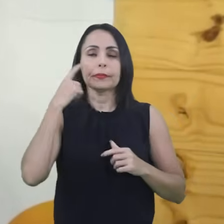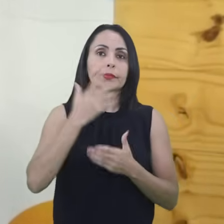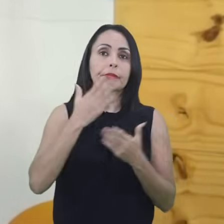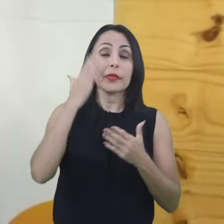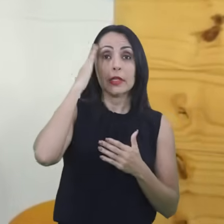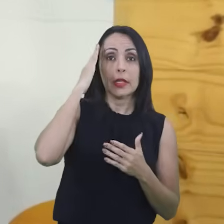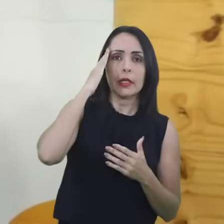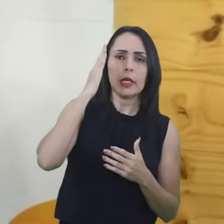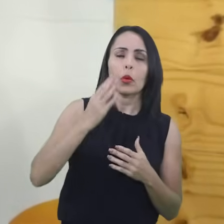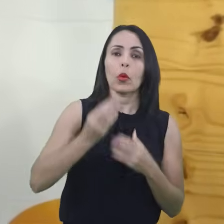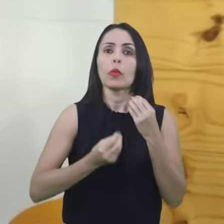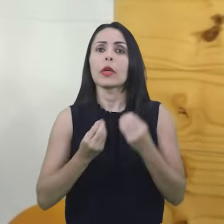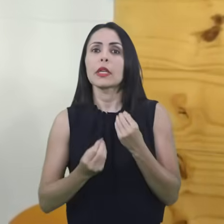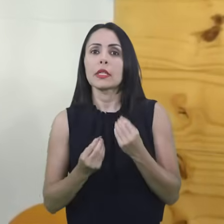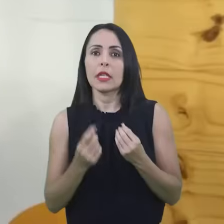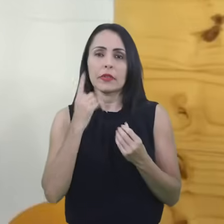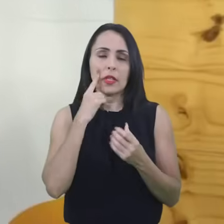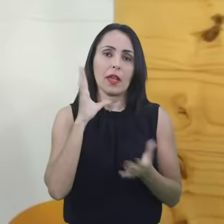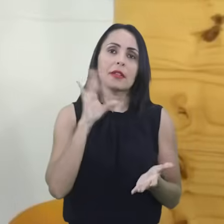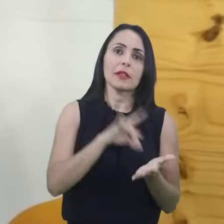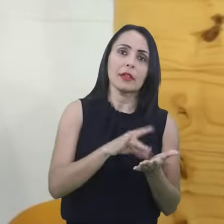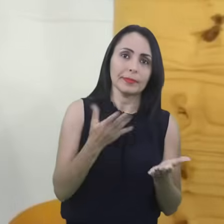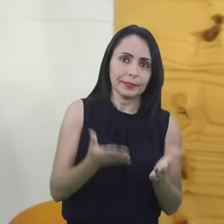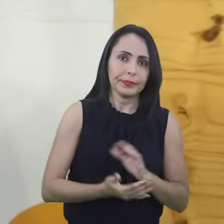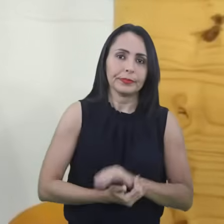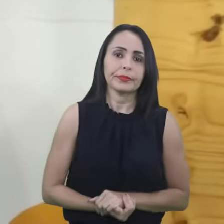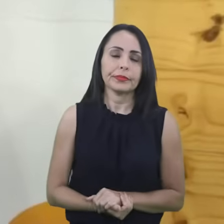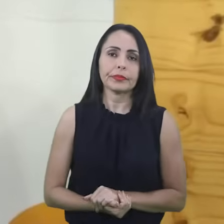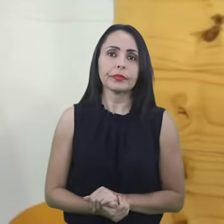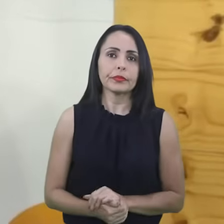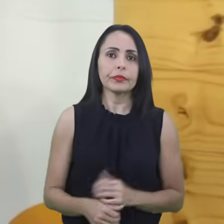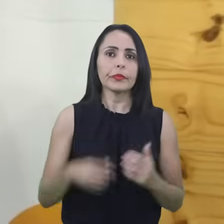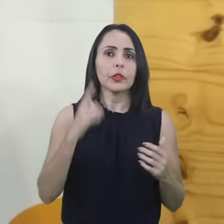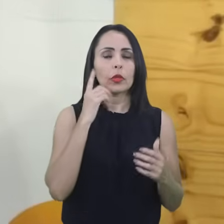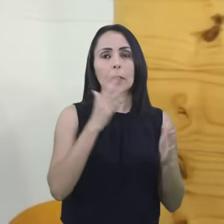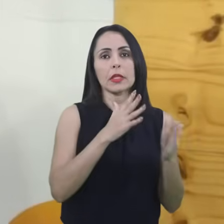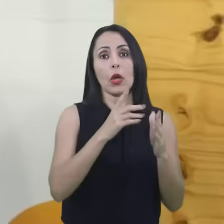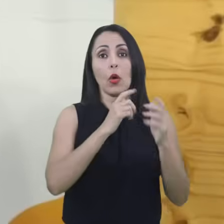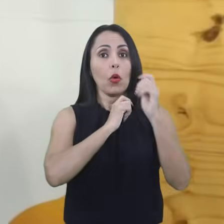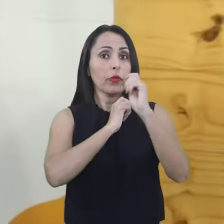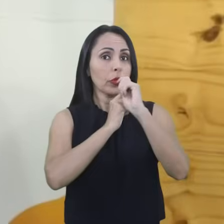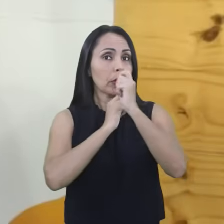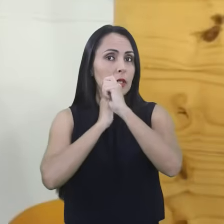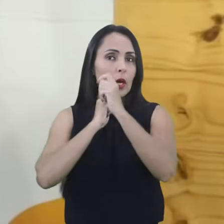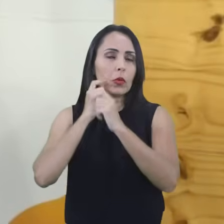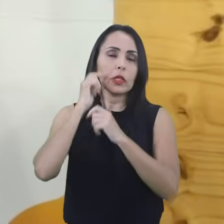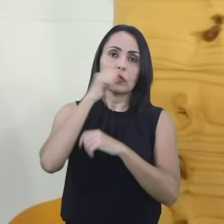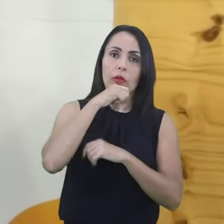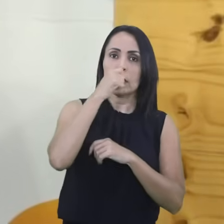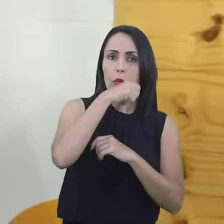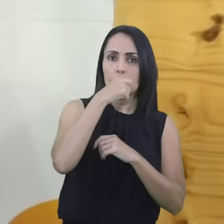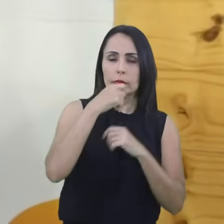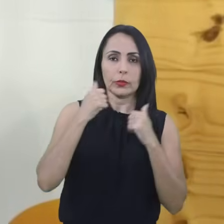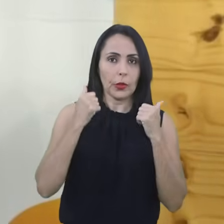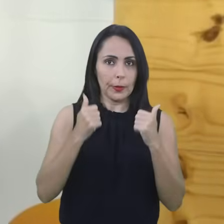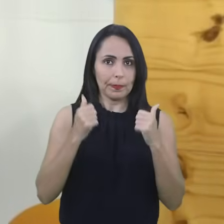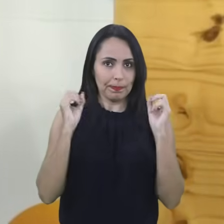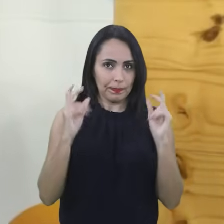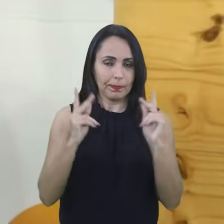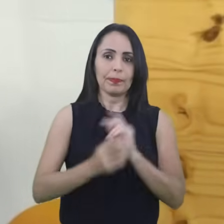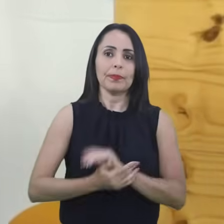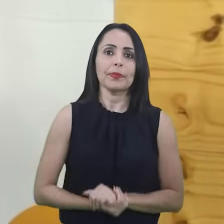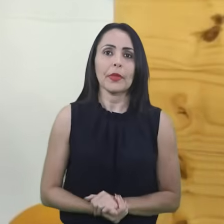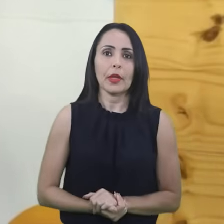vamos entender agora como é que se deve ser realizada, tanto a passagem do fio dental quanto a escovação.